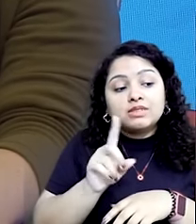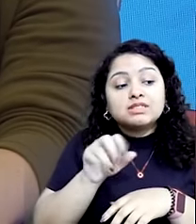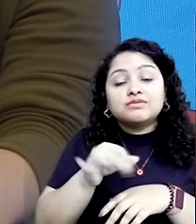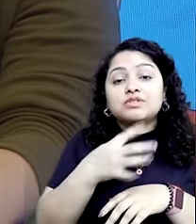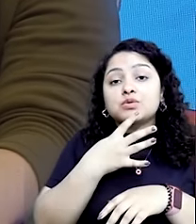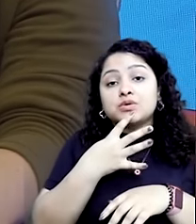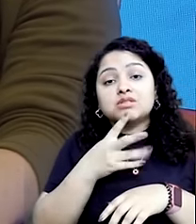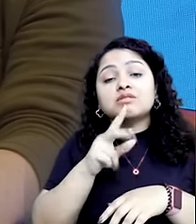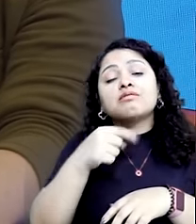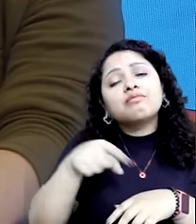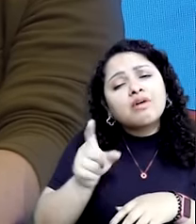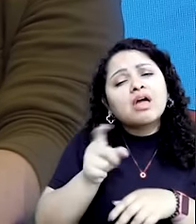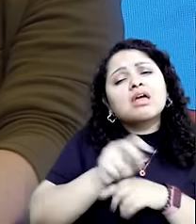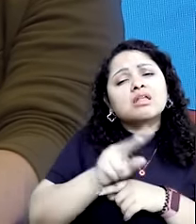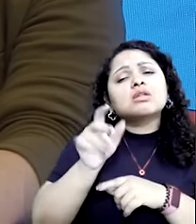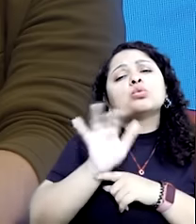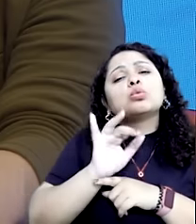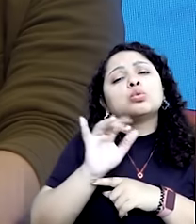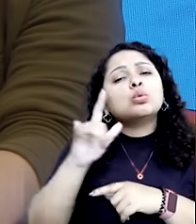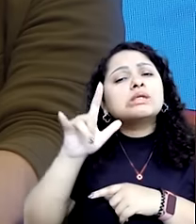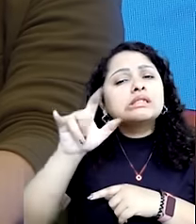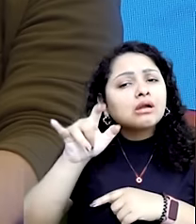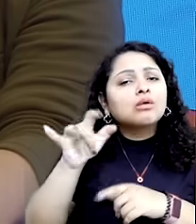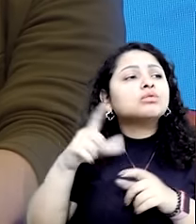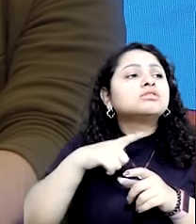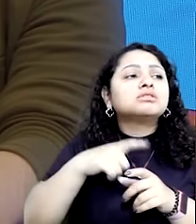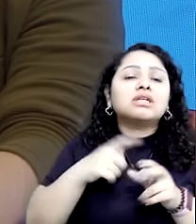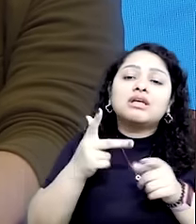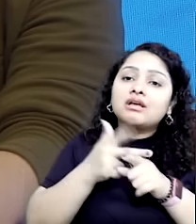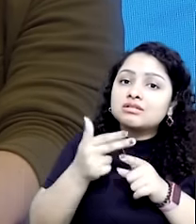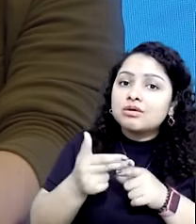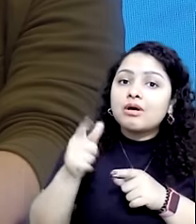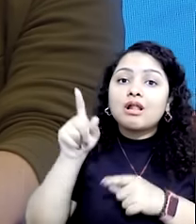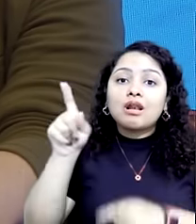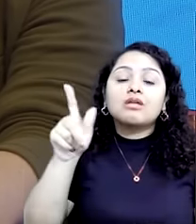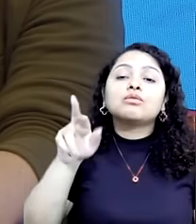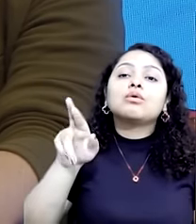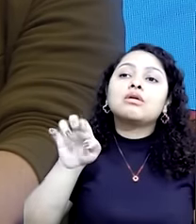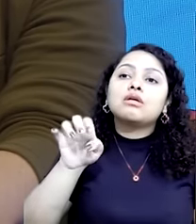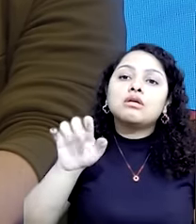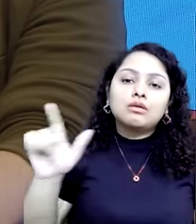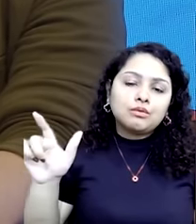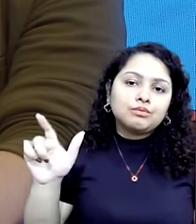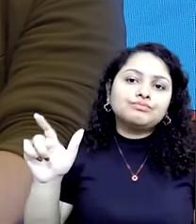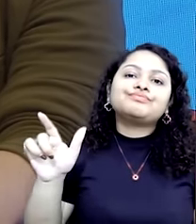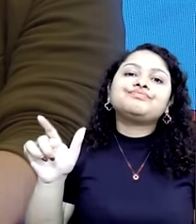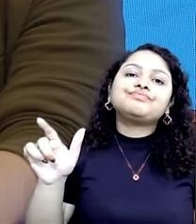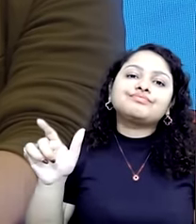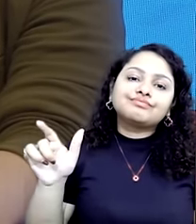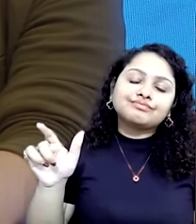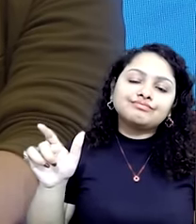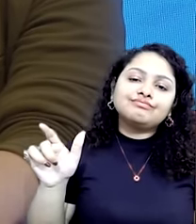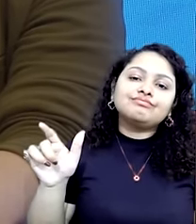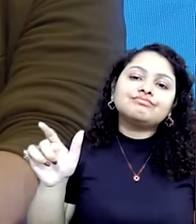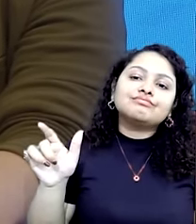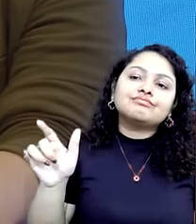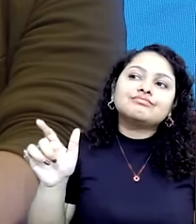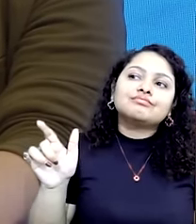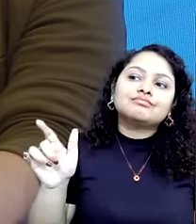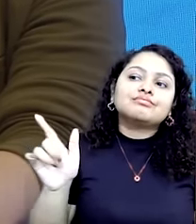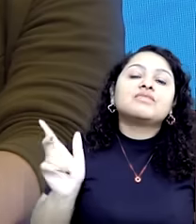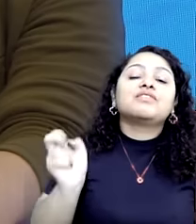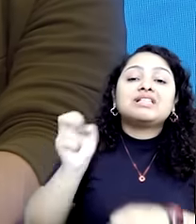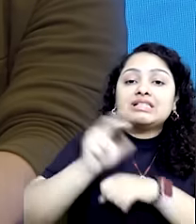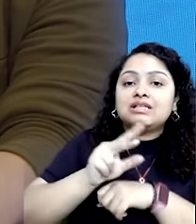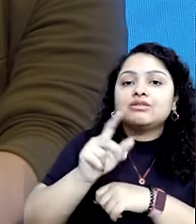ainda vai lá no Instagram onde tem a maior parte de edições é no rio então não dá você não vai lá onde gravar Stories você vai lá dentro